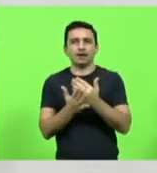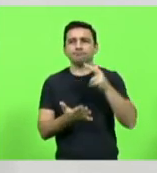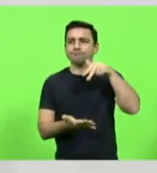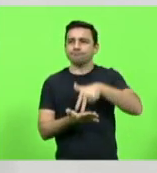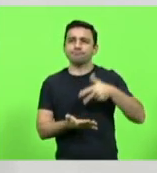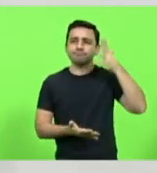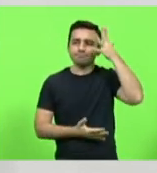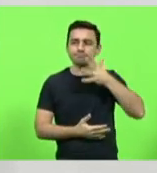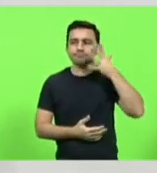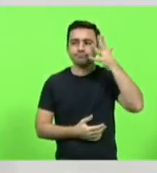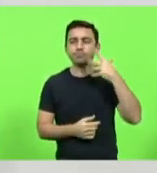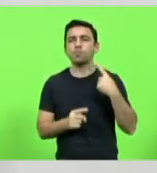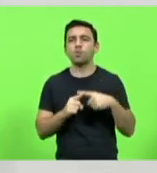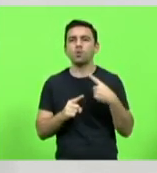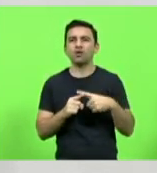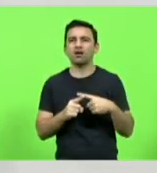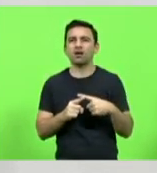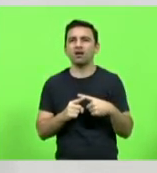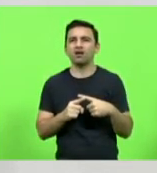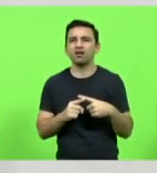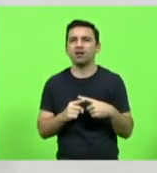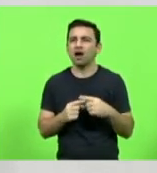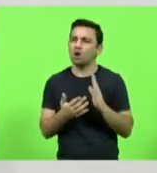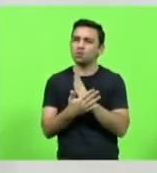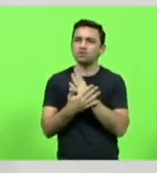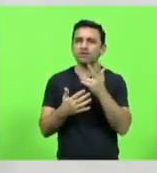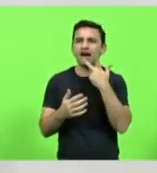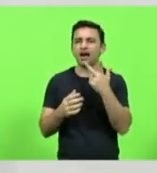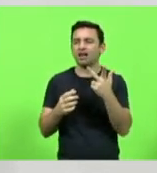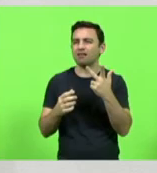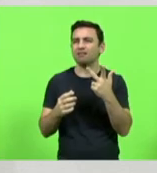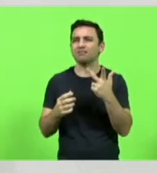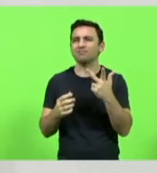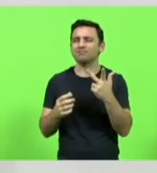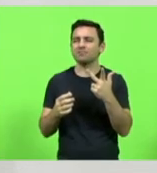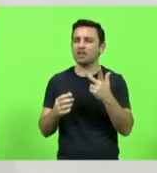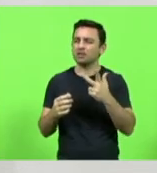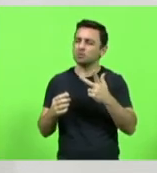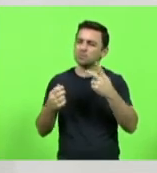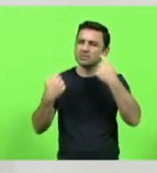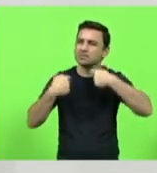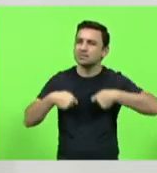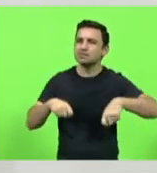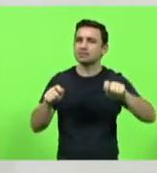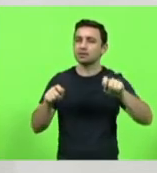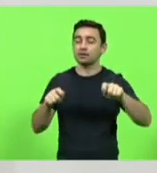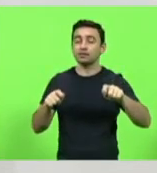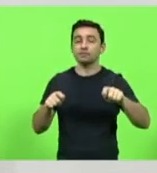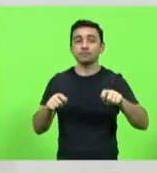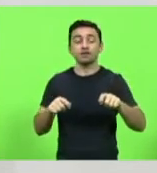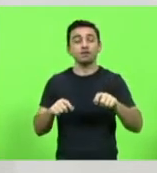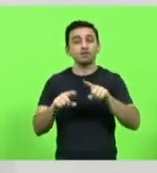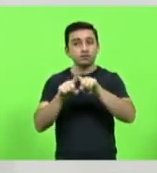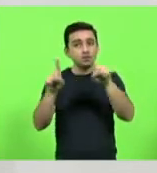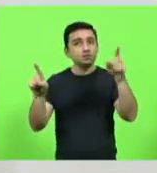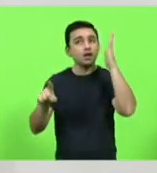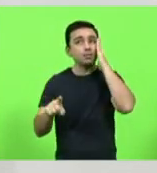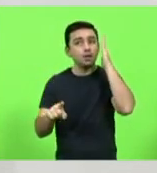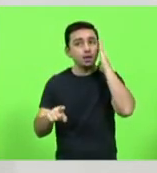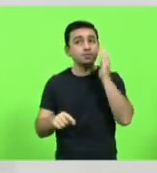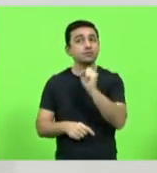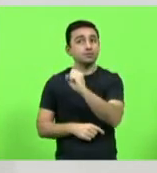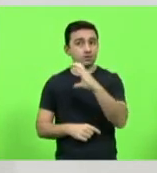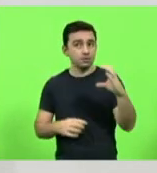falaram para mim no meio tempo, nem vai, nem dá bola. Pessoal, Santa Catarina foi